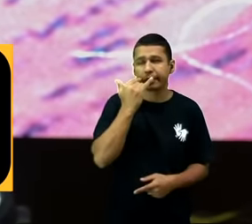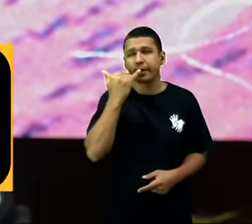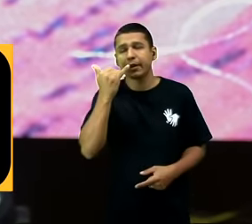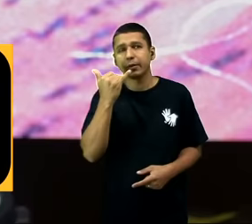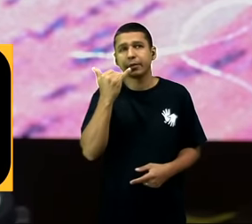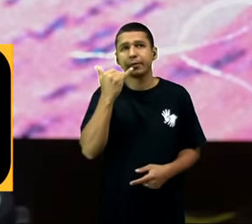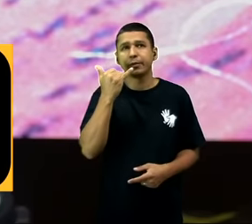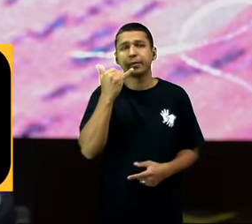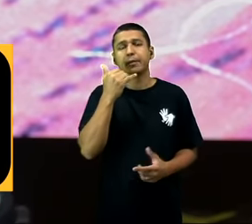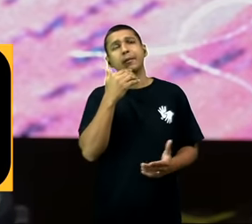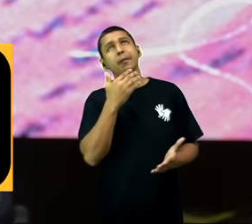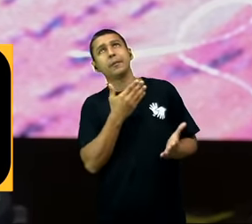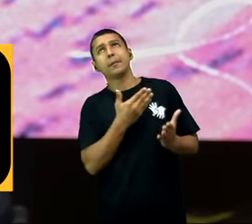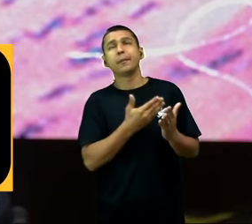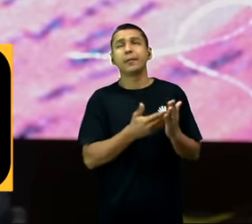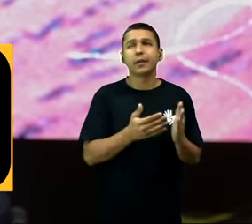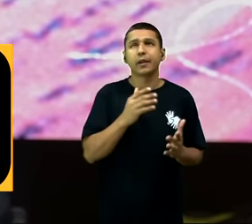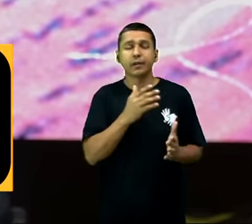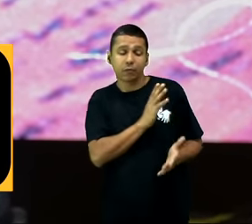Deus no coração dele.